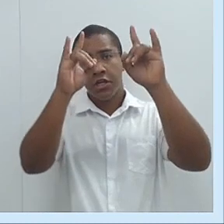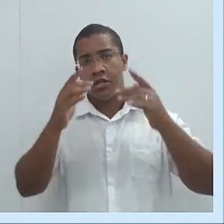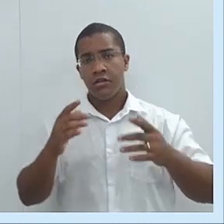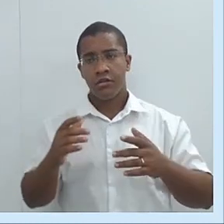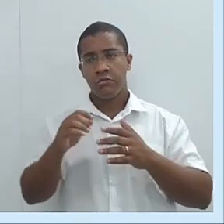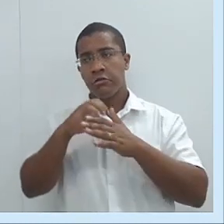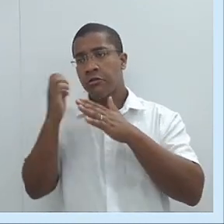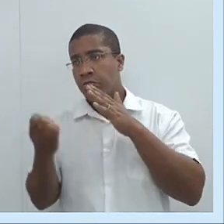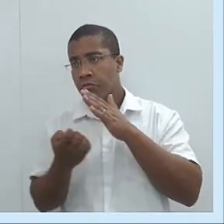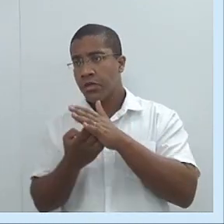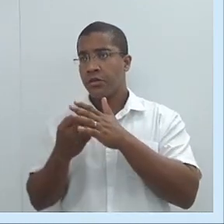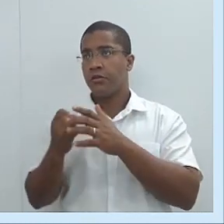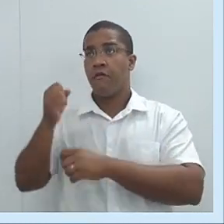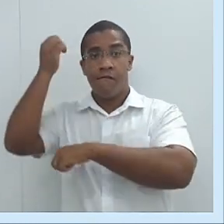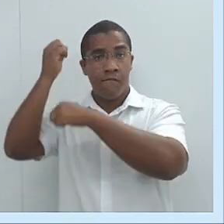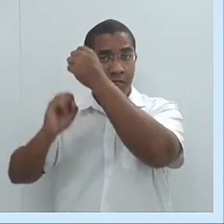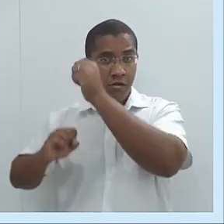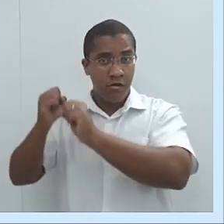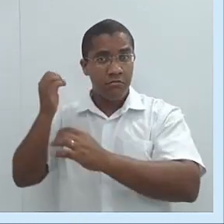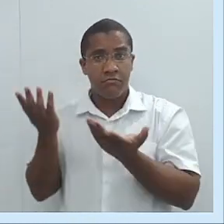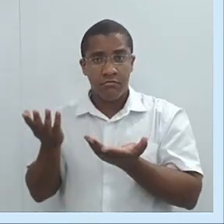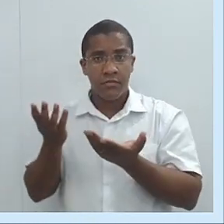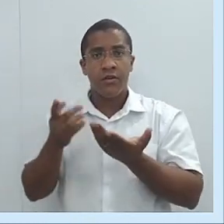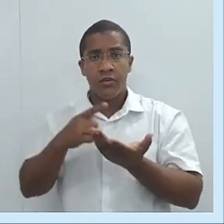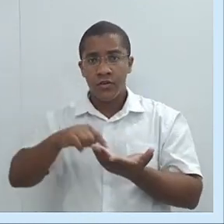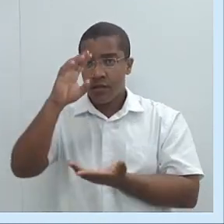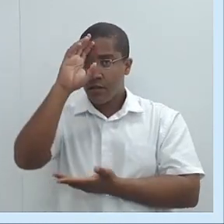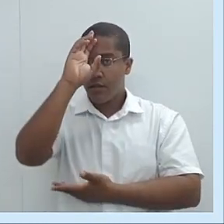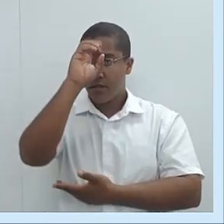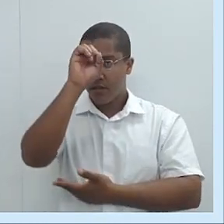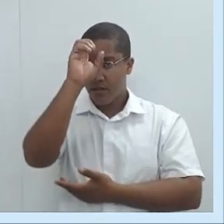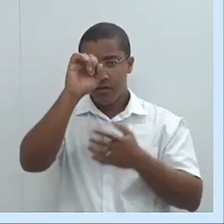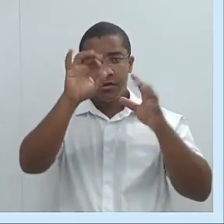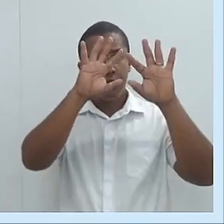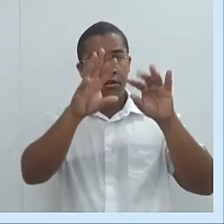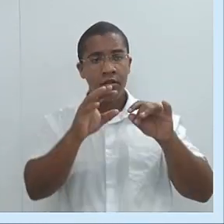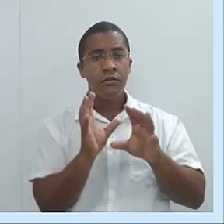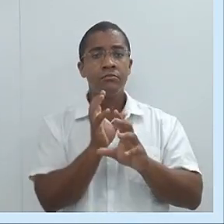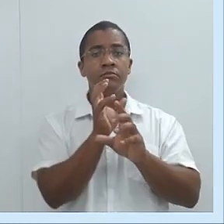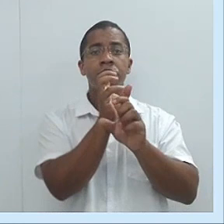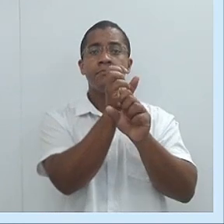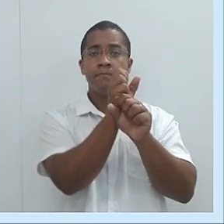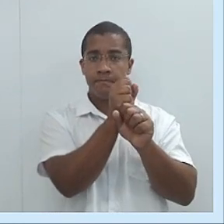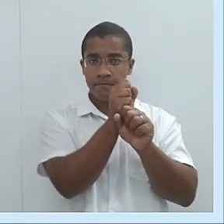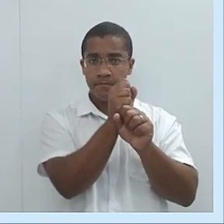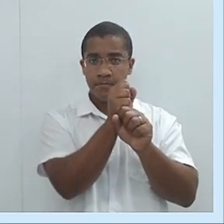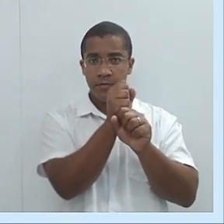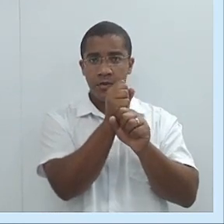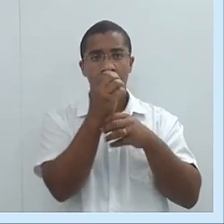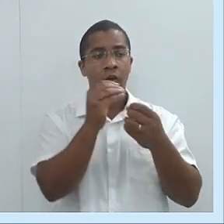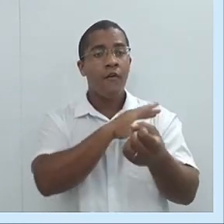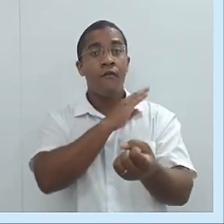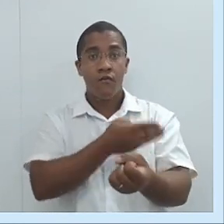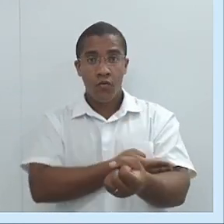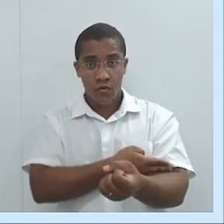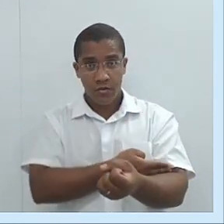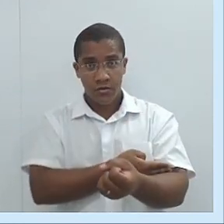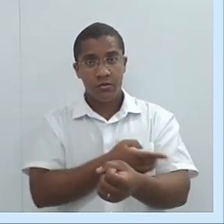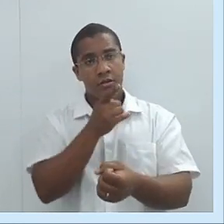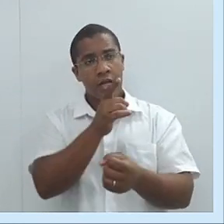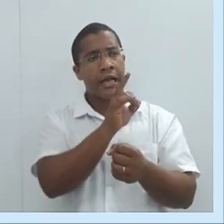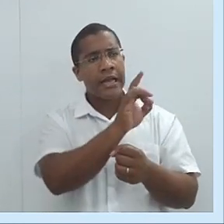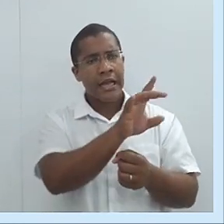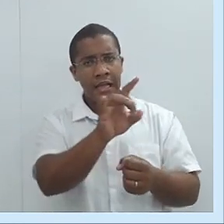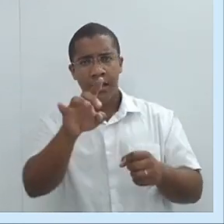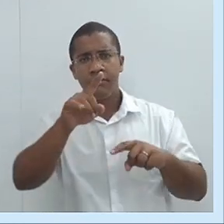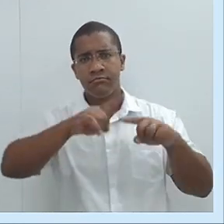apartamentos, ou empresas, ou indústrias. E aí a gente aprendeu a calcular, né, a potência, né,